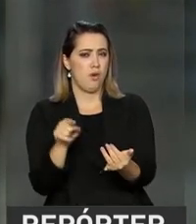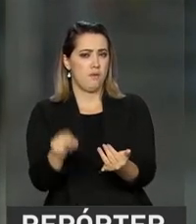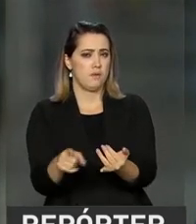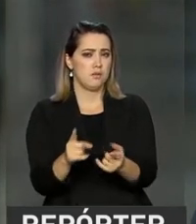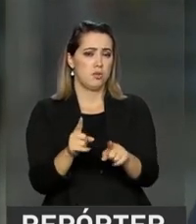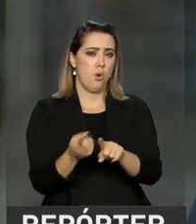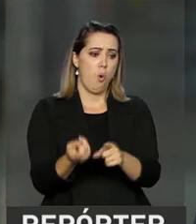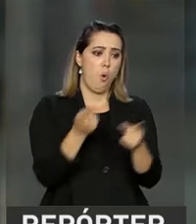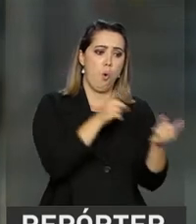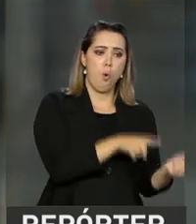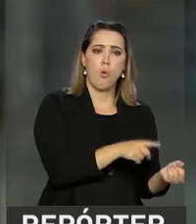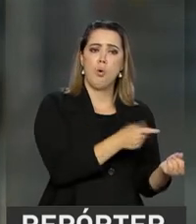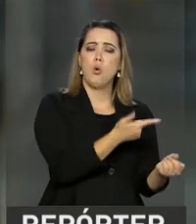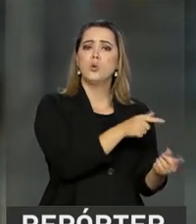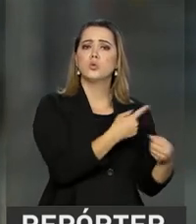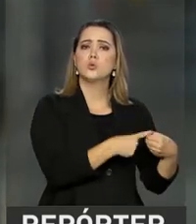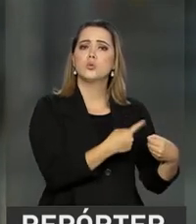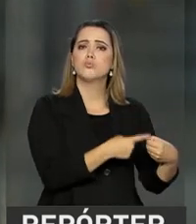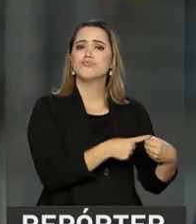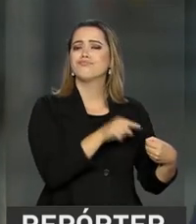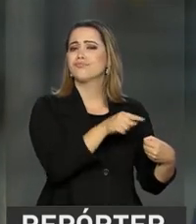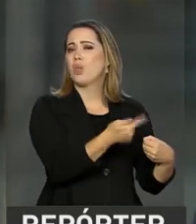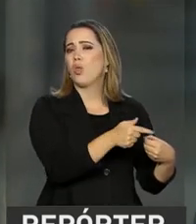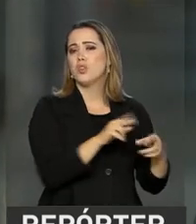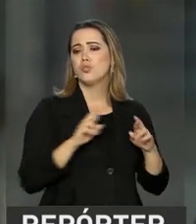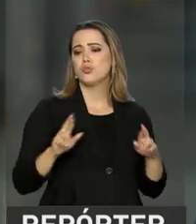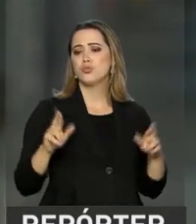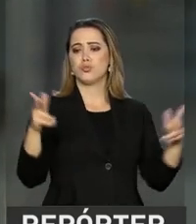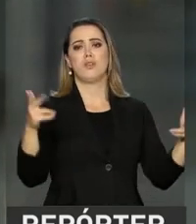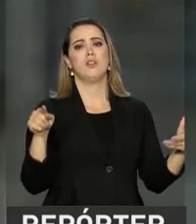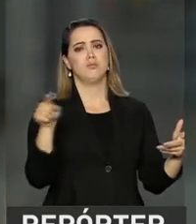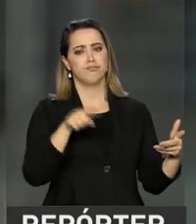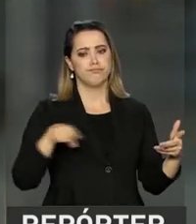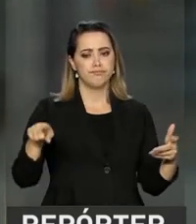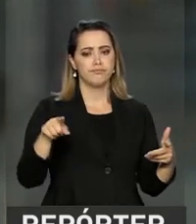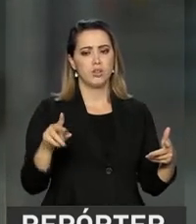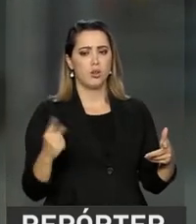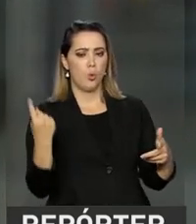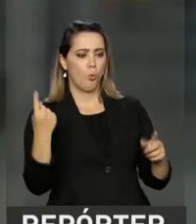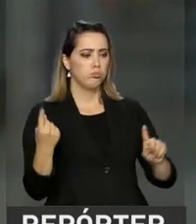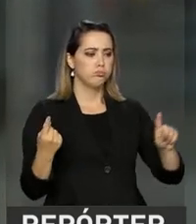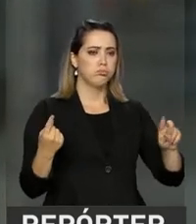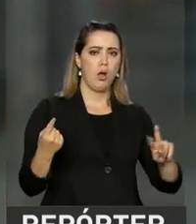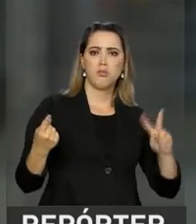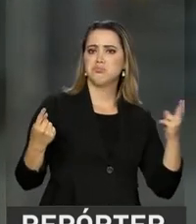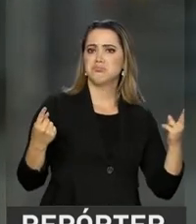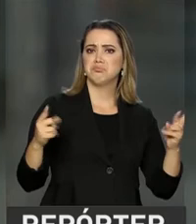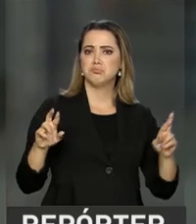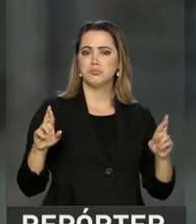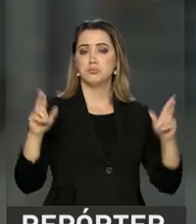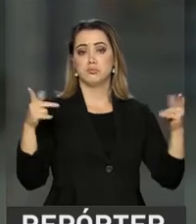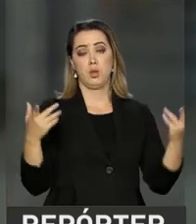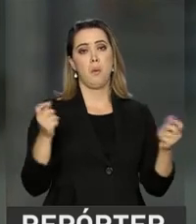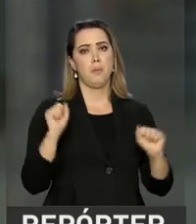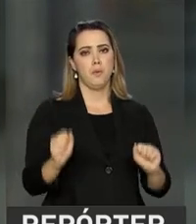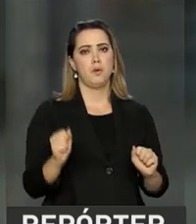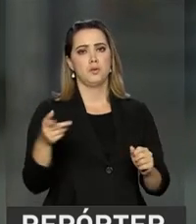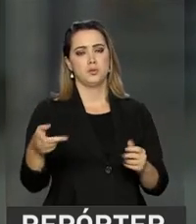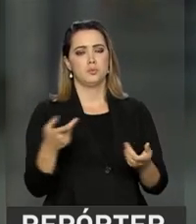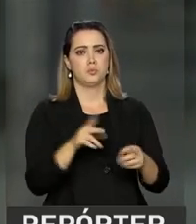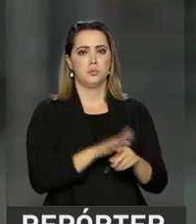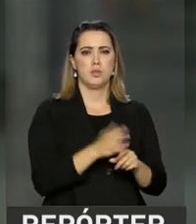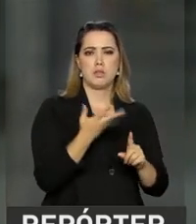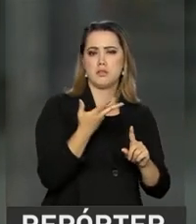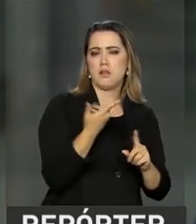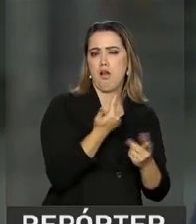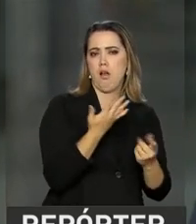outros lugares o norte do nordeste podem pensar em outros tipos de oficinas de capacitação como teatro corte costura